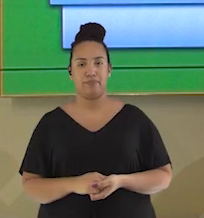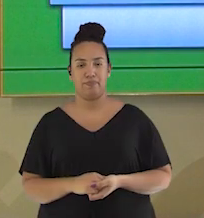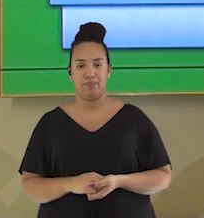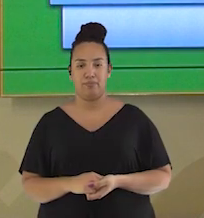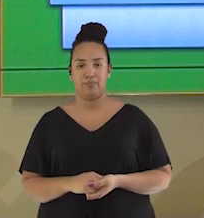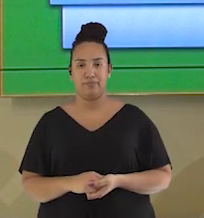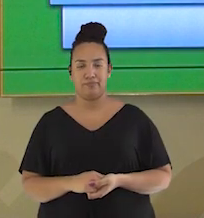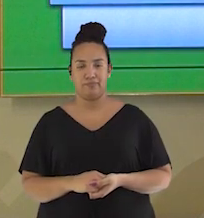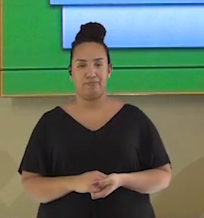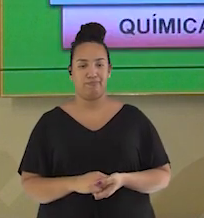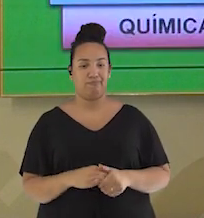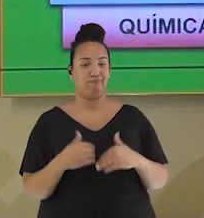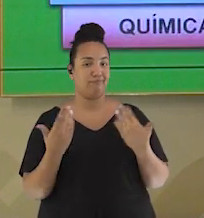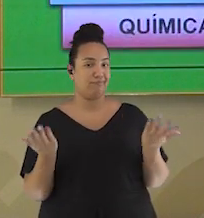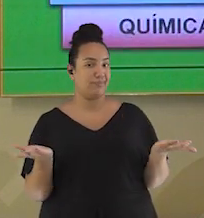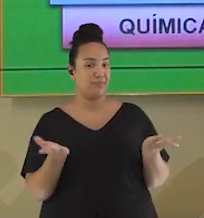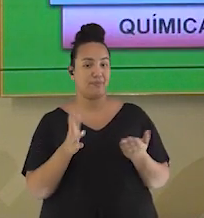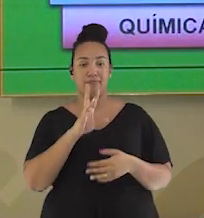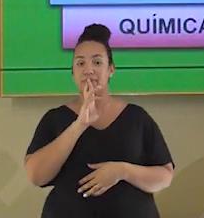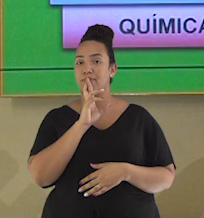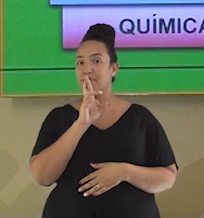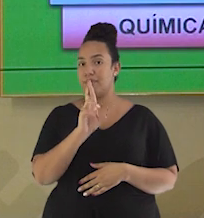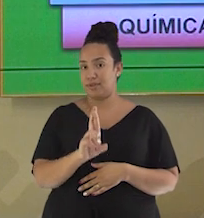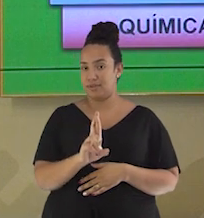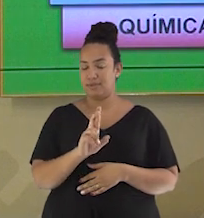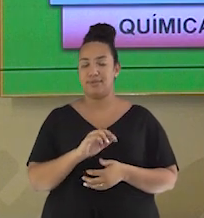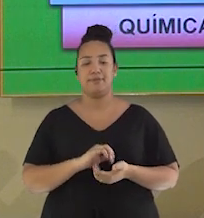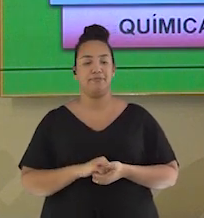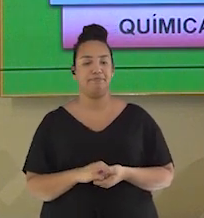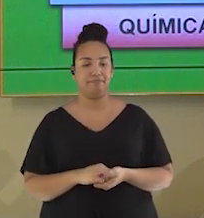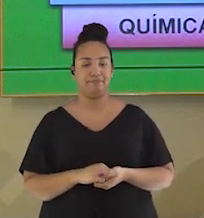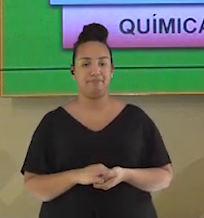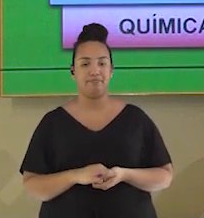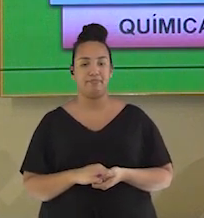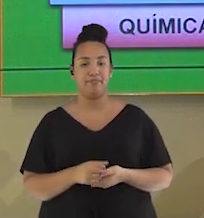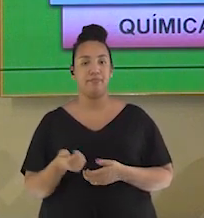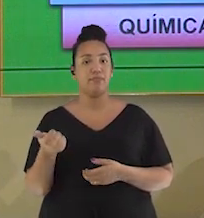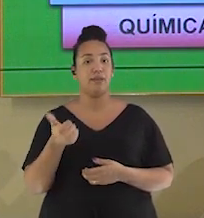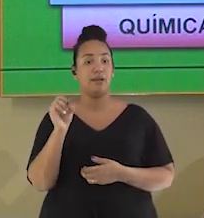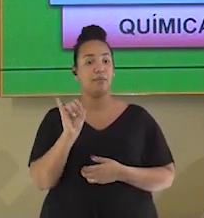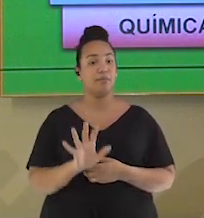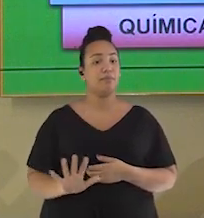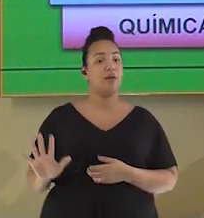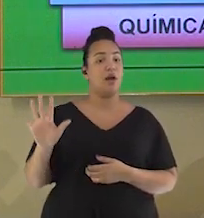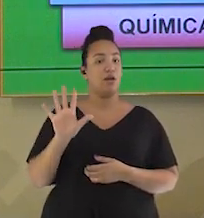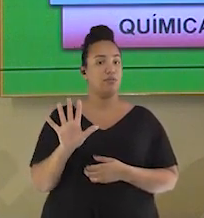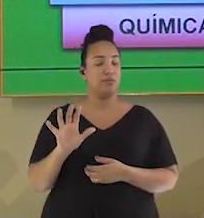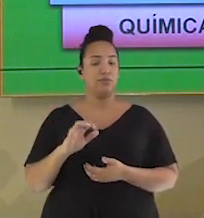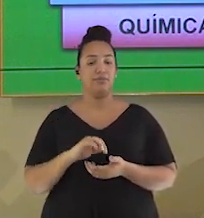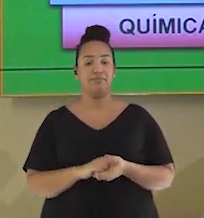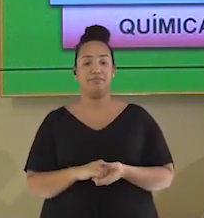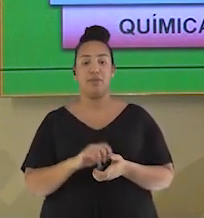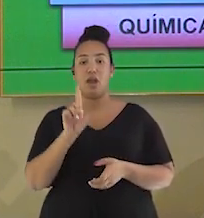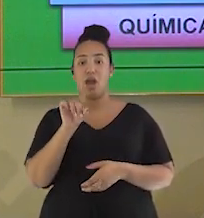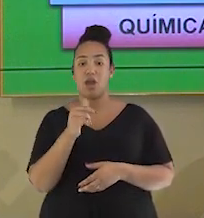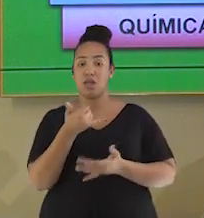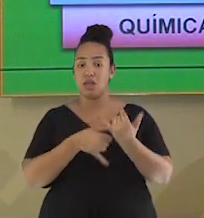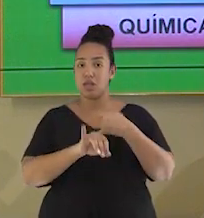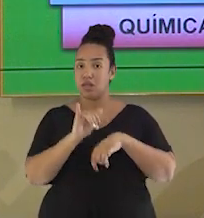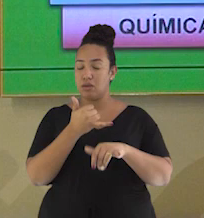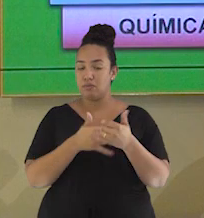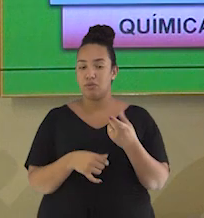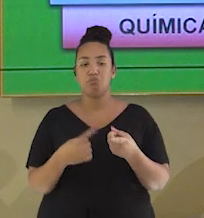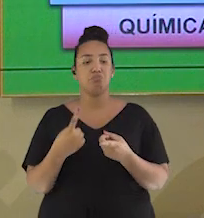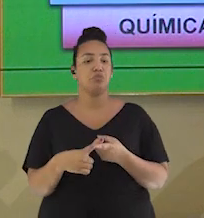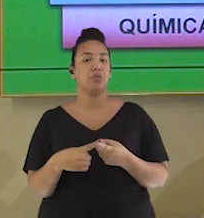Temos aqui a nossa resposta, que é a primeira imagem é uma transformação química. Por quê?